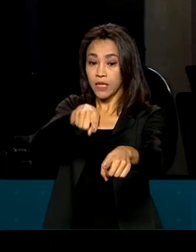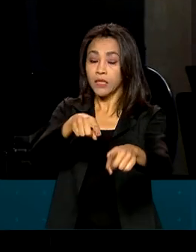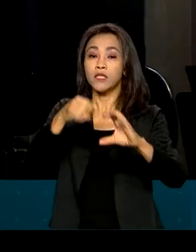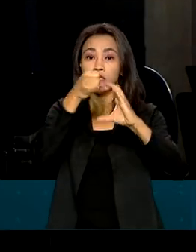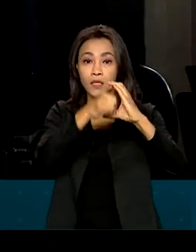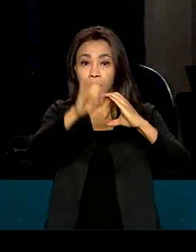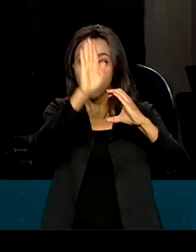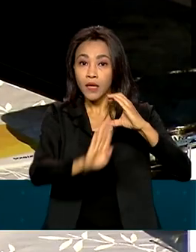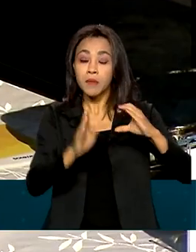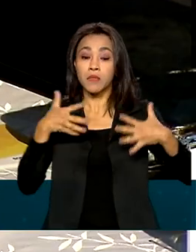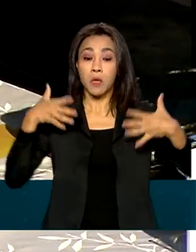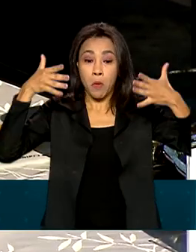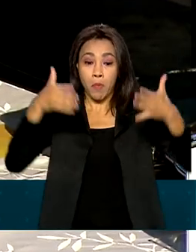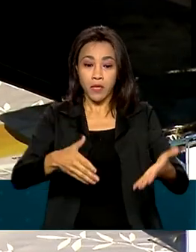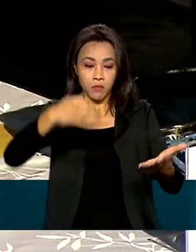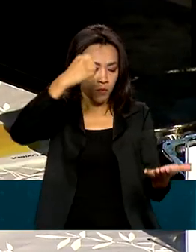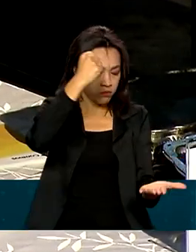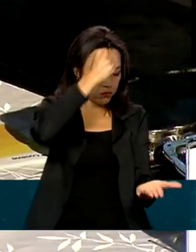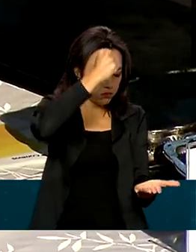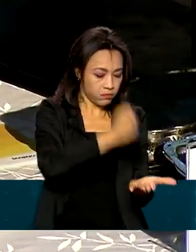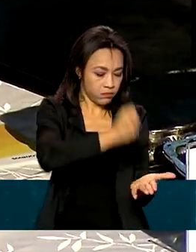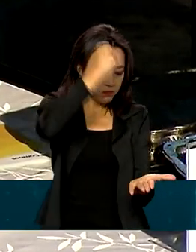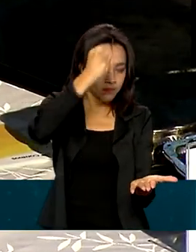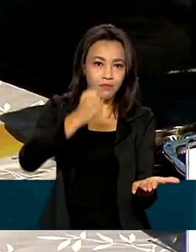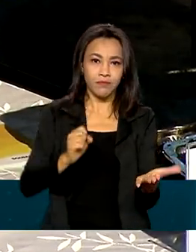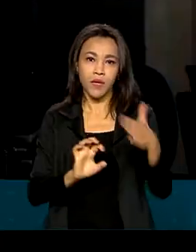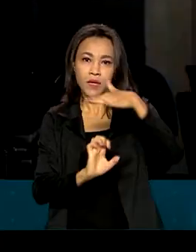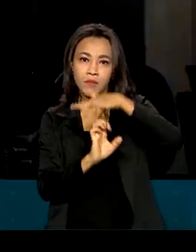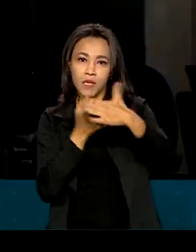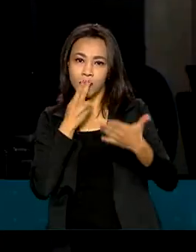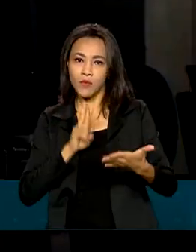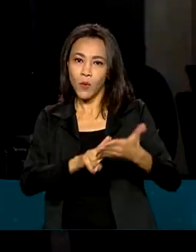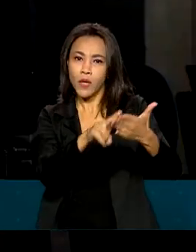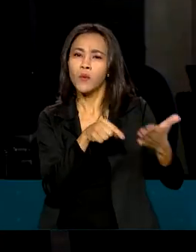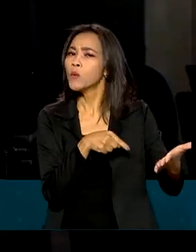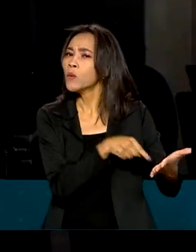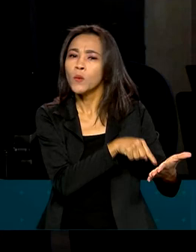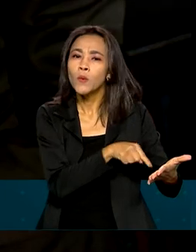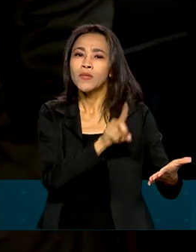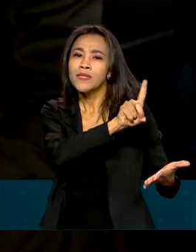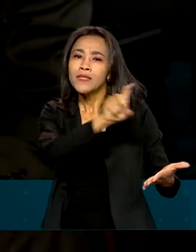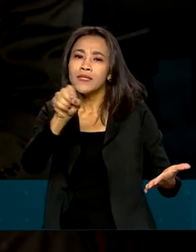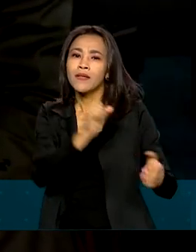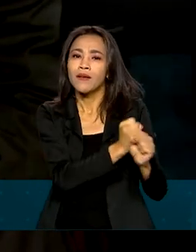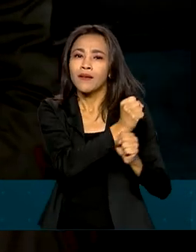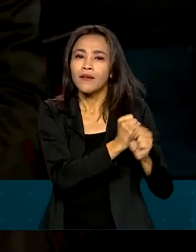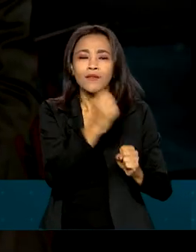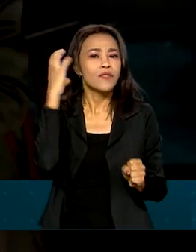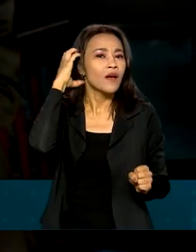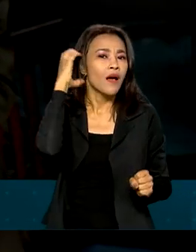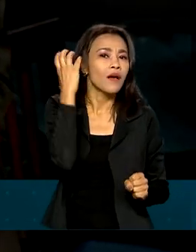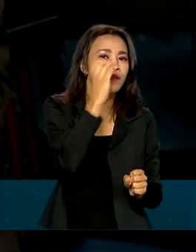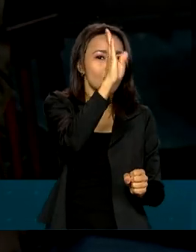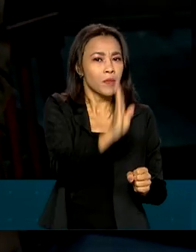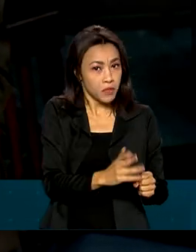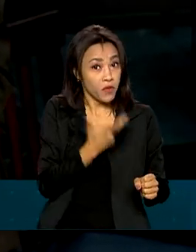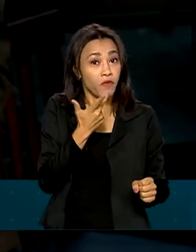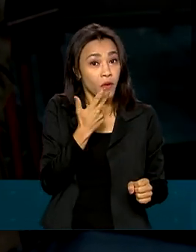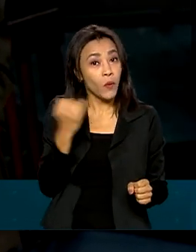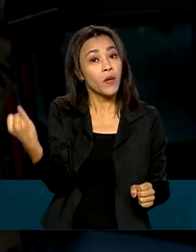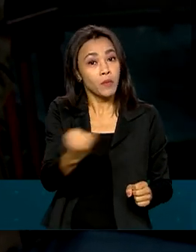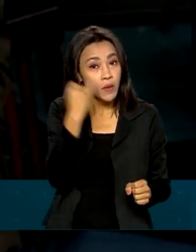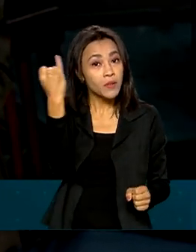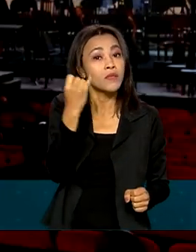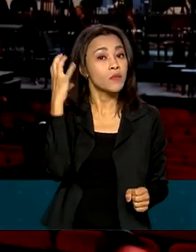do lançamento do selo comemorativo dos Correios pelos 100 anos de rádio no Brasil e falou sobre a importância do rádio para